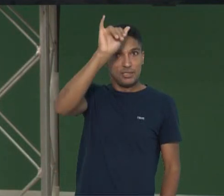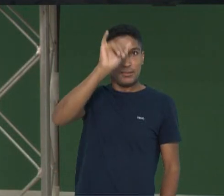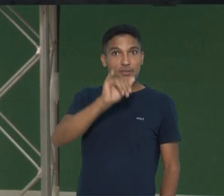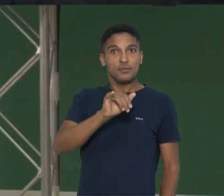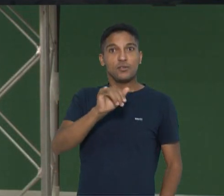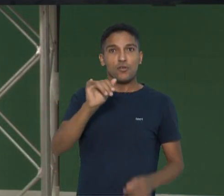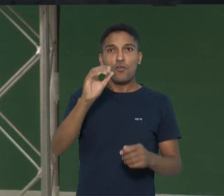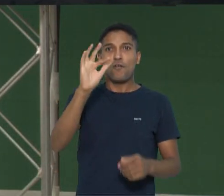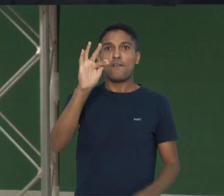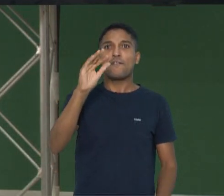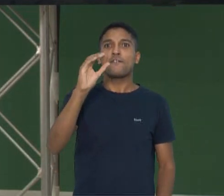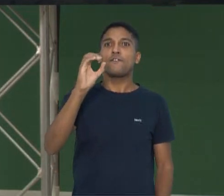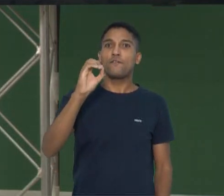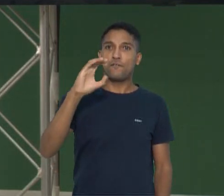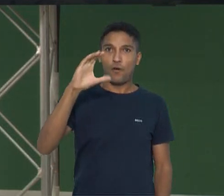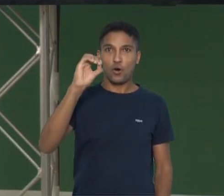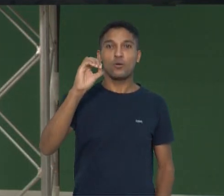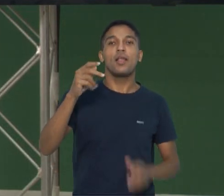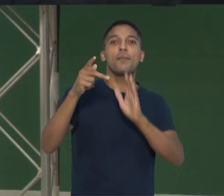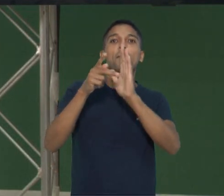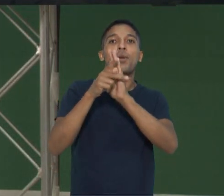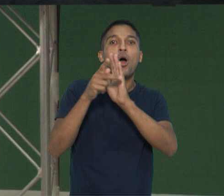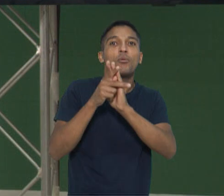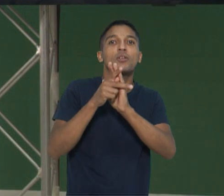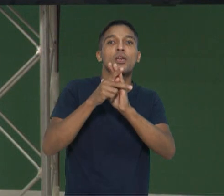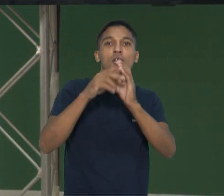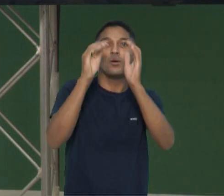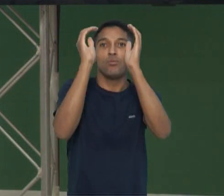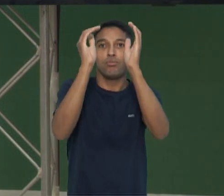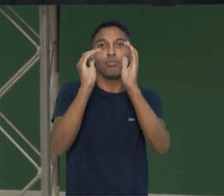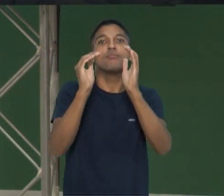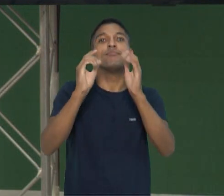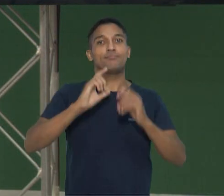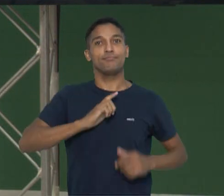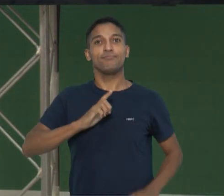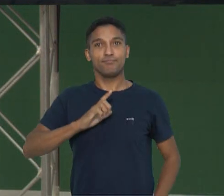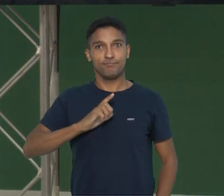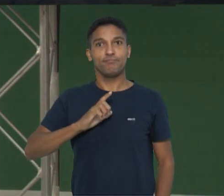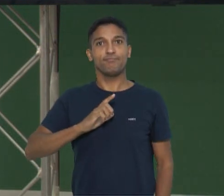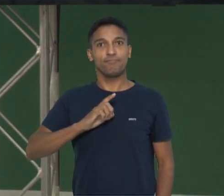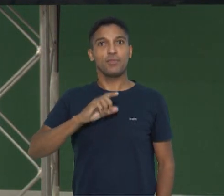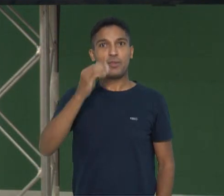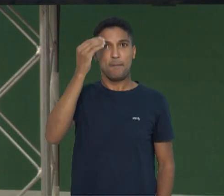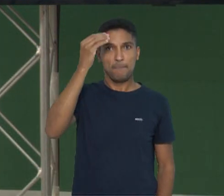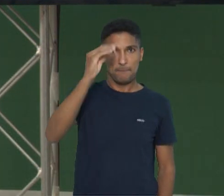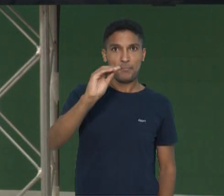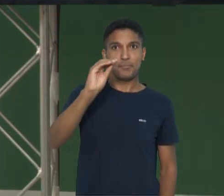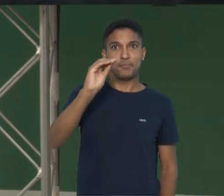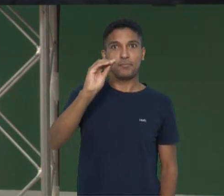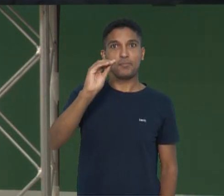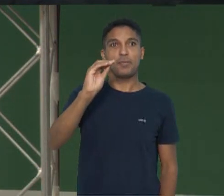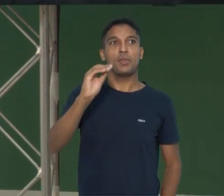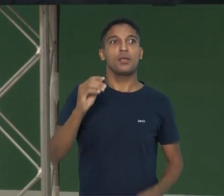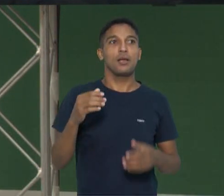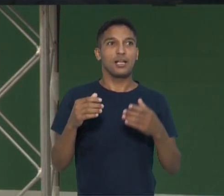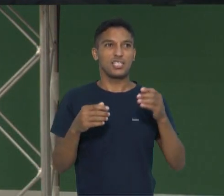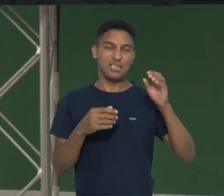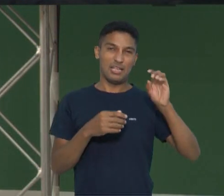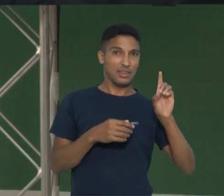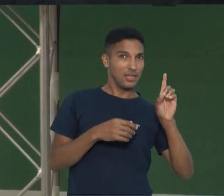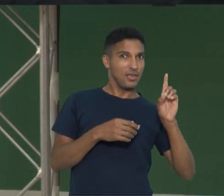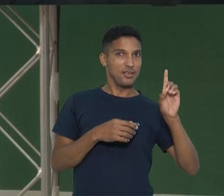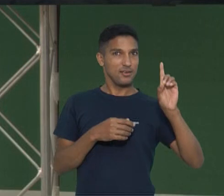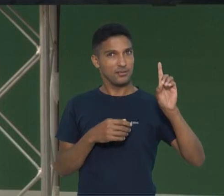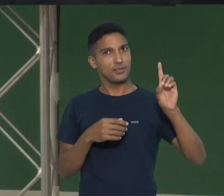os focos das hipérboles estão sobre o eixo y. E aqui, no caso, a última alternativa você não precisaria verificar, mas vai que tem